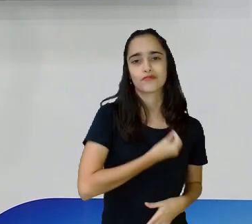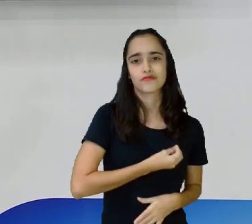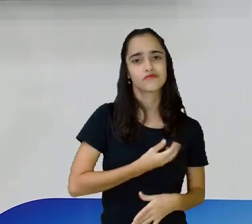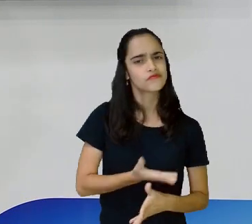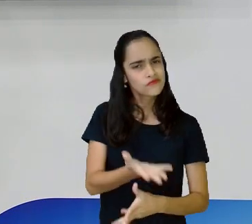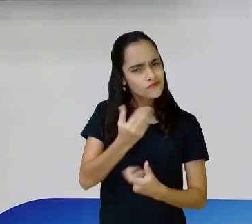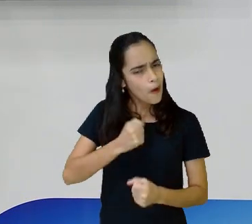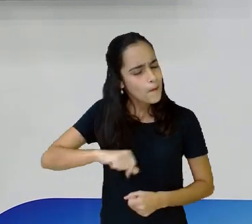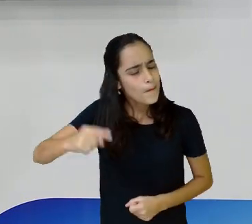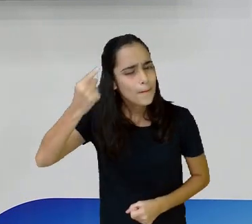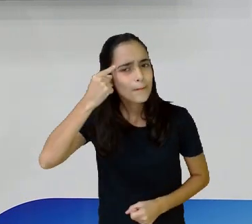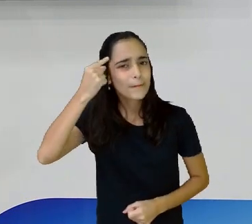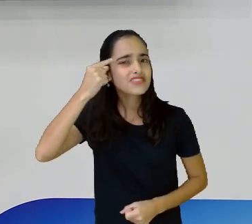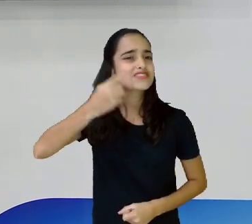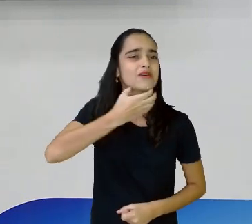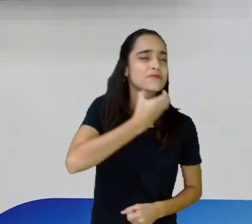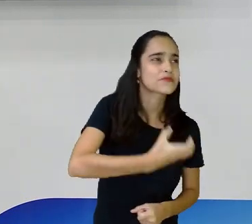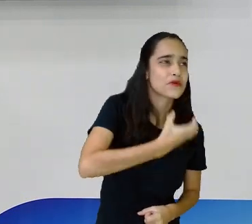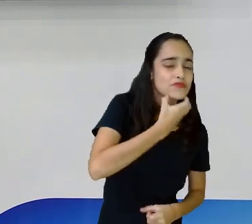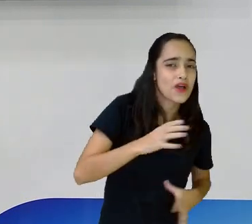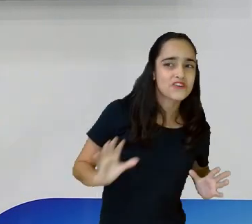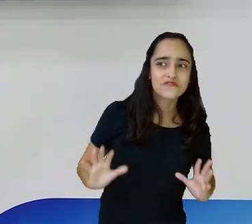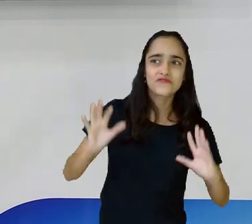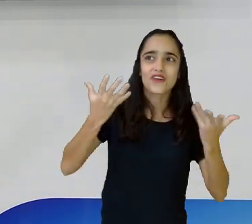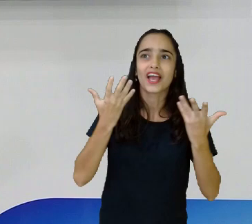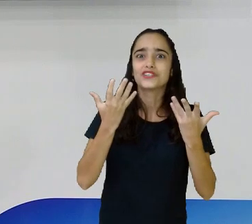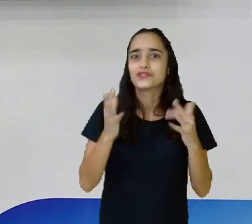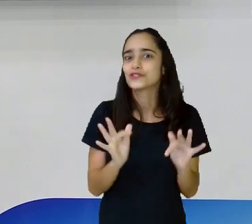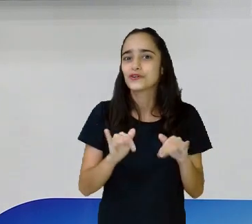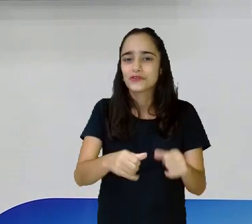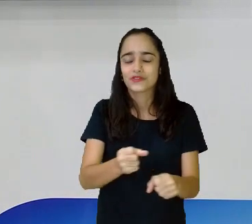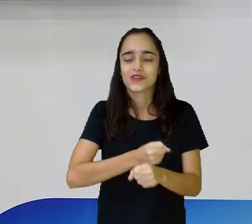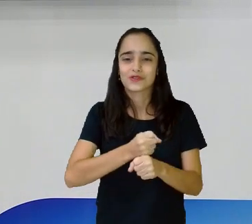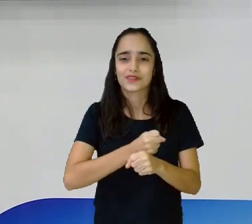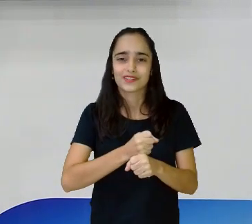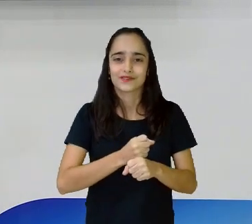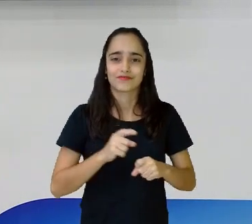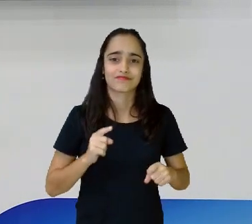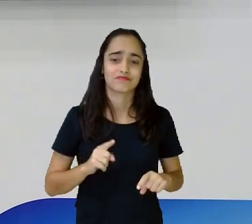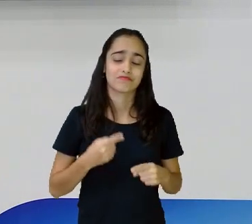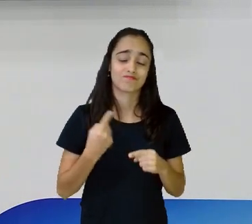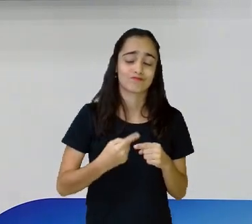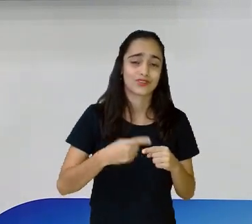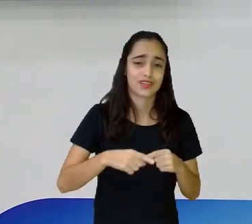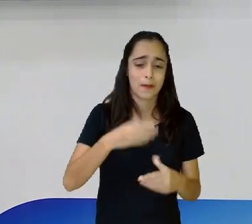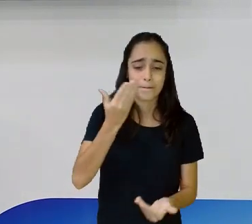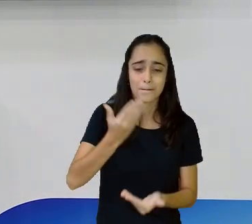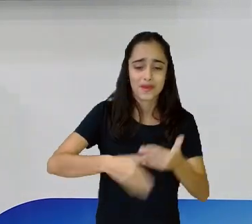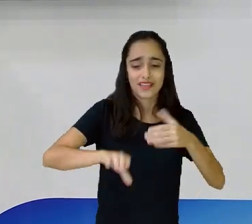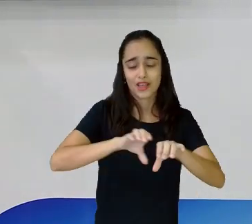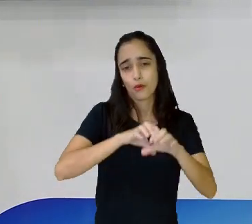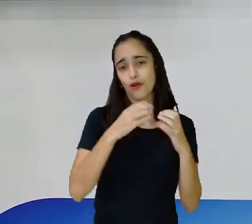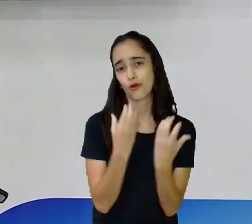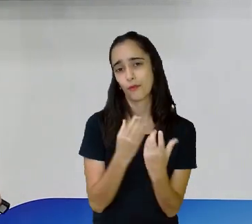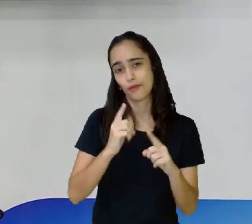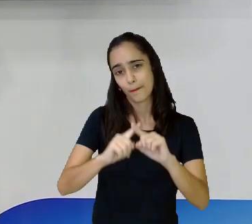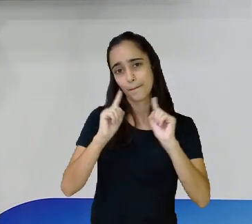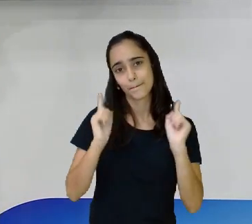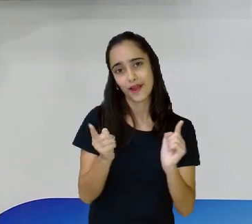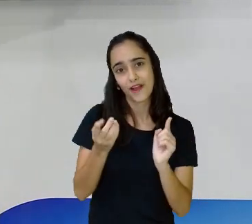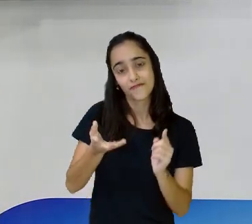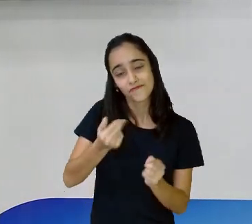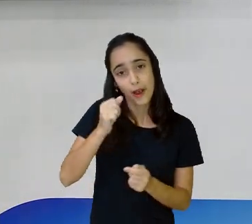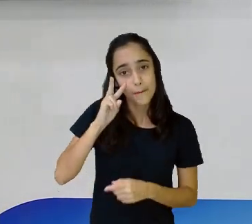nas festividades do final do ano, já que não rolou a Copa, né? Mas vamos tomar como